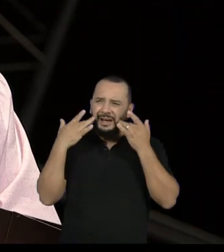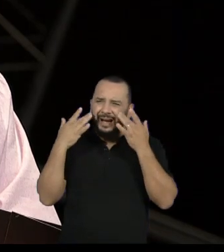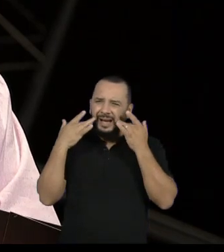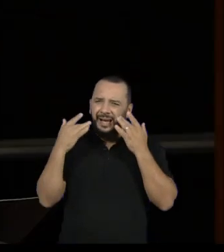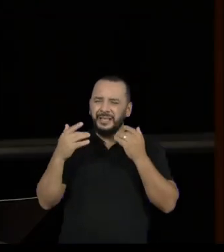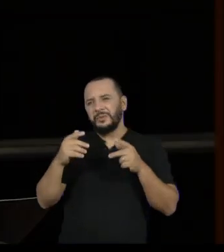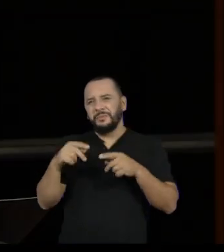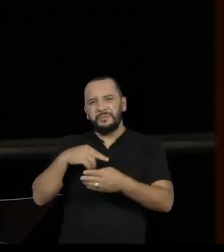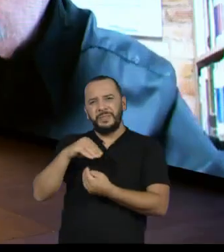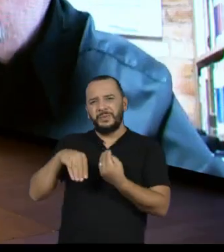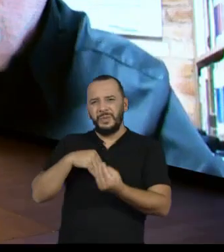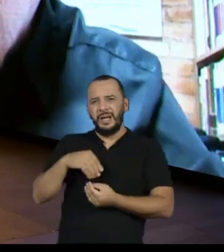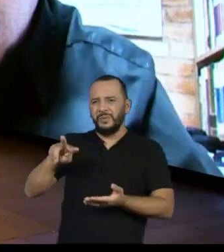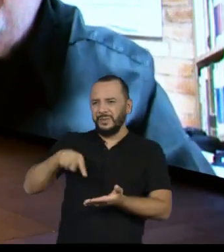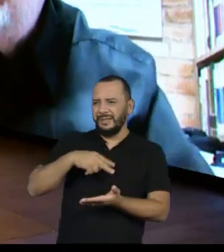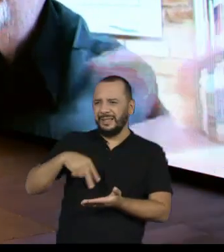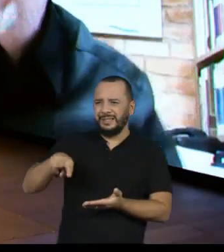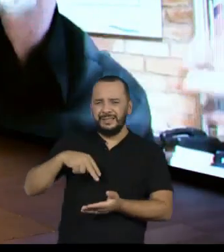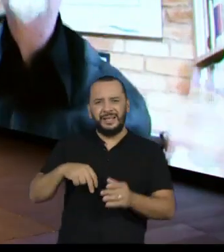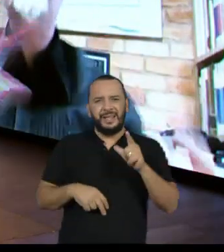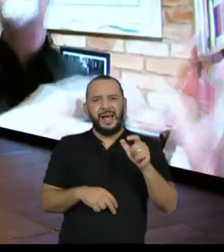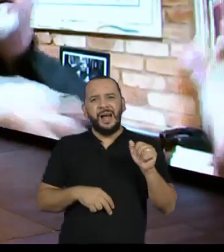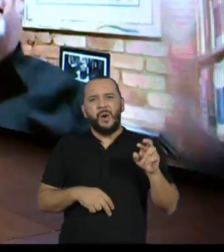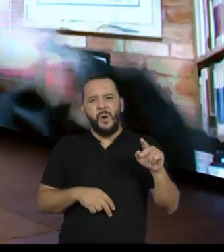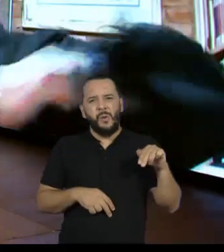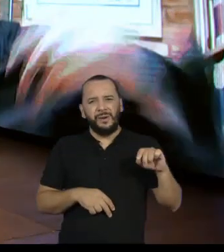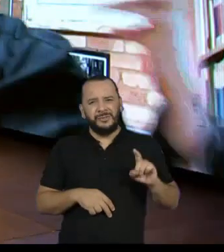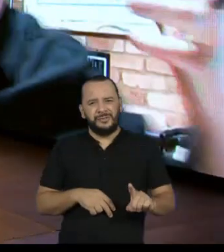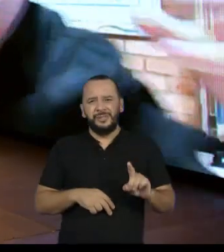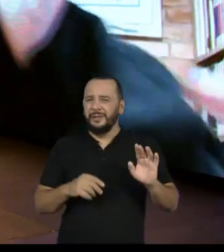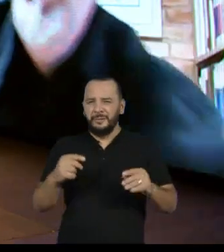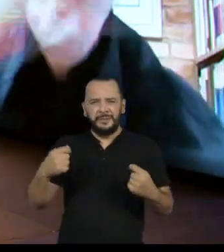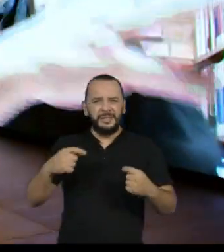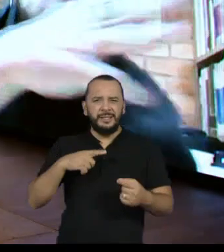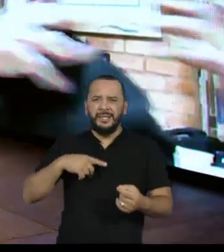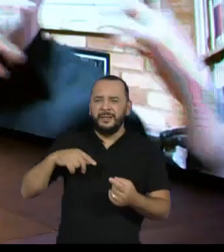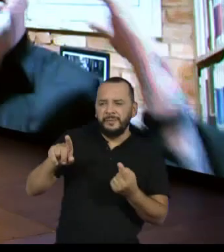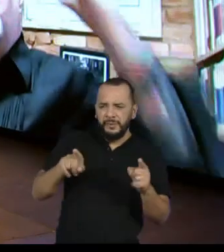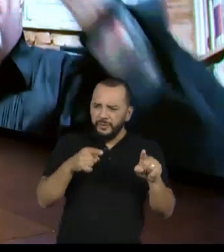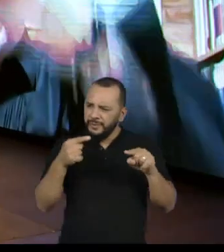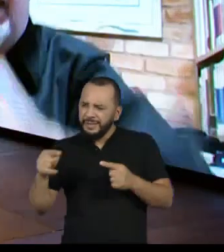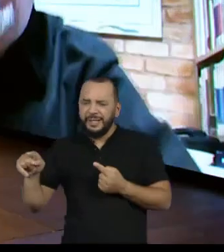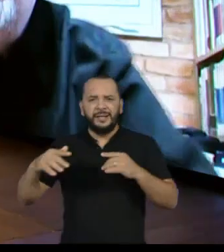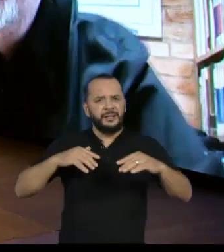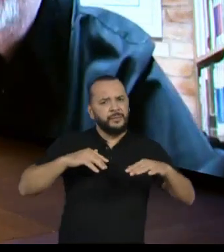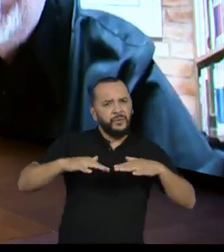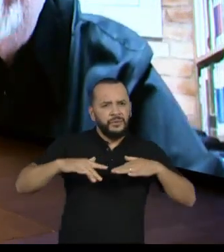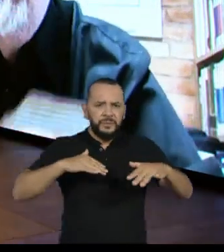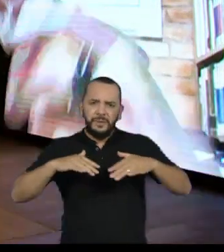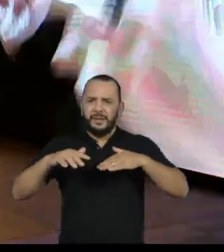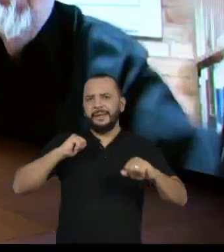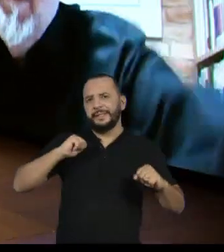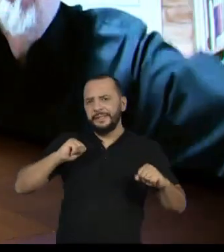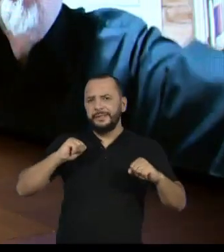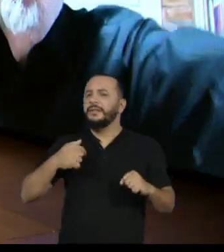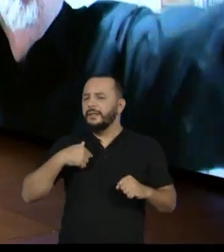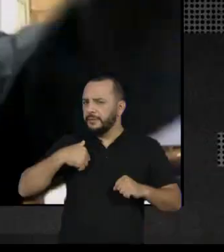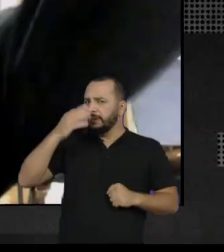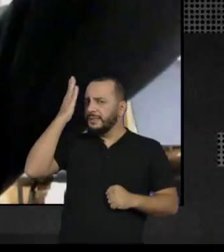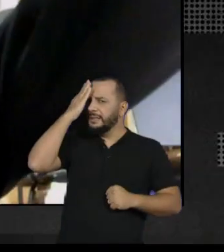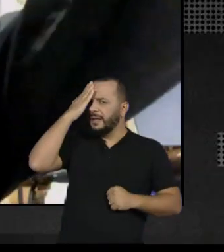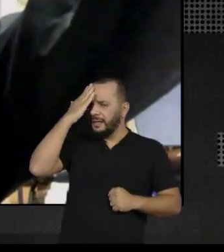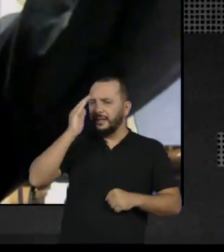a Maria Padilha e o Antônio de Bonis queriam fazer La Ronde, e eu disse, eu acho que